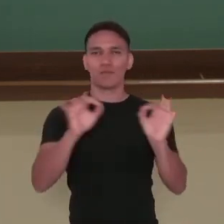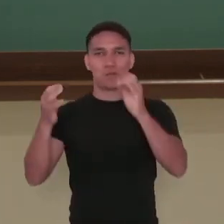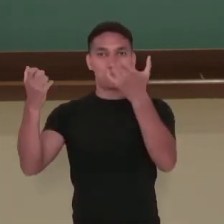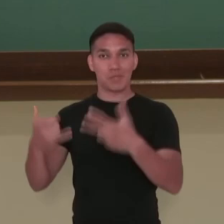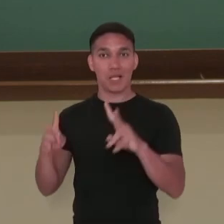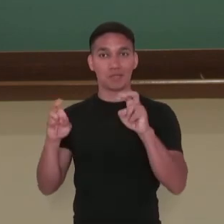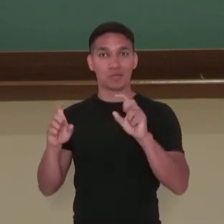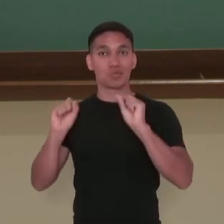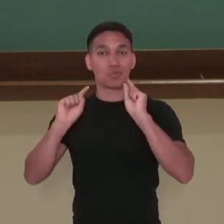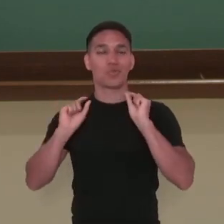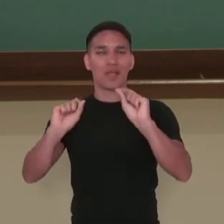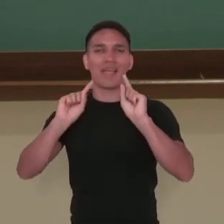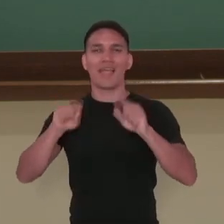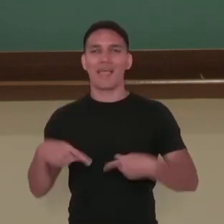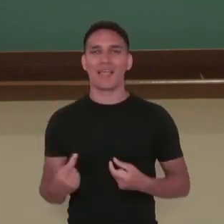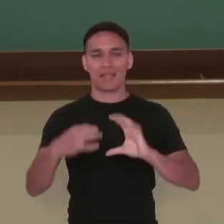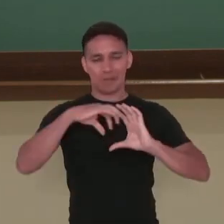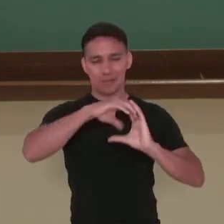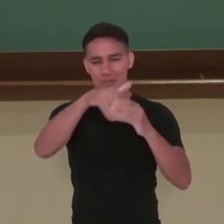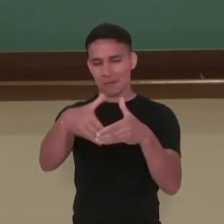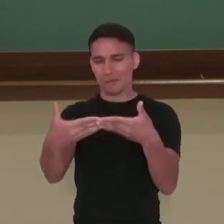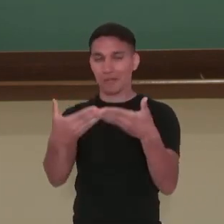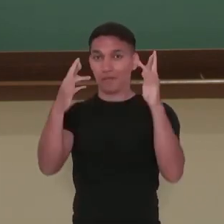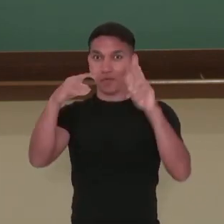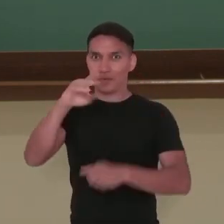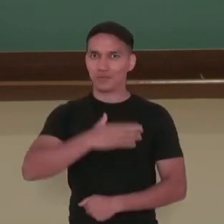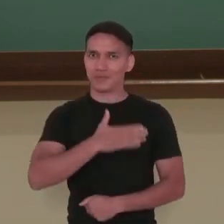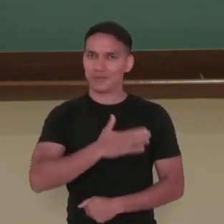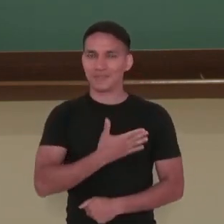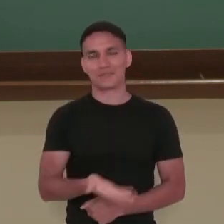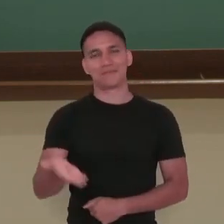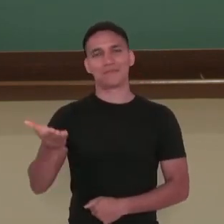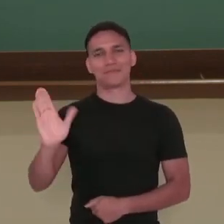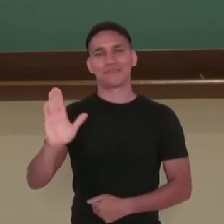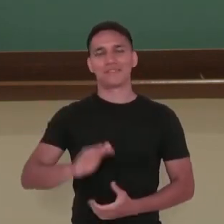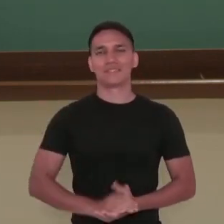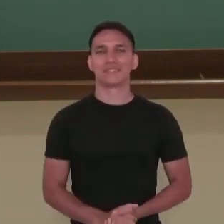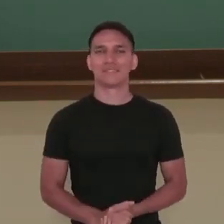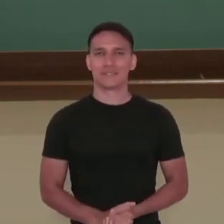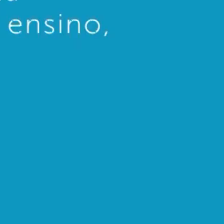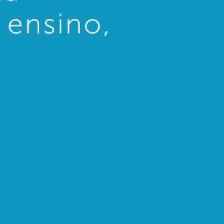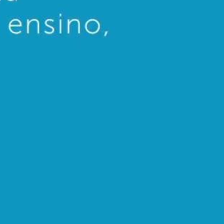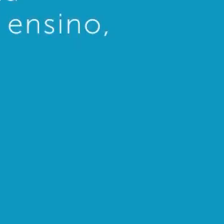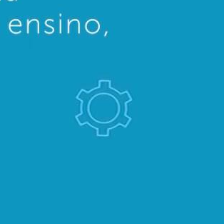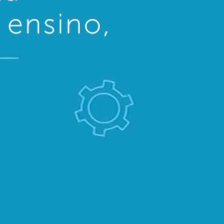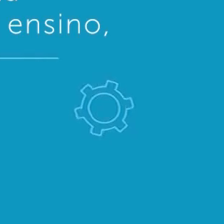vídeo nós falamos sobre cartografia, espero que vocês tenham gostado. Até breve!